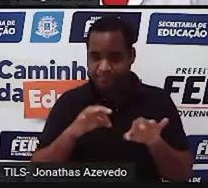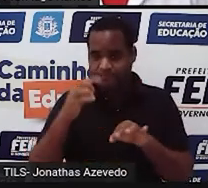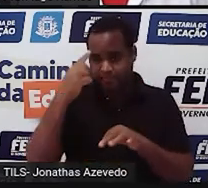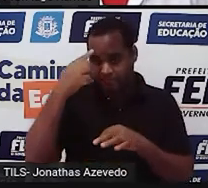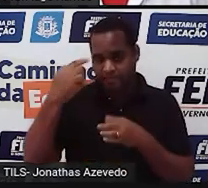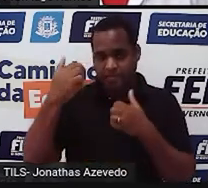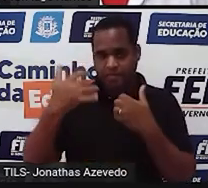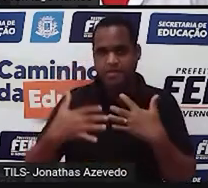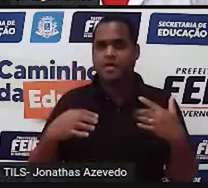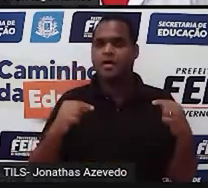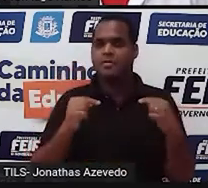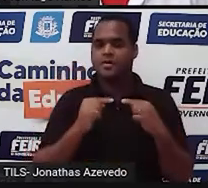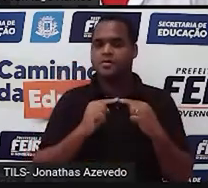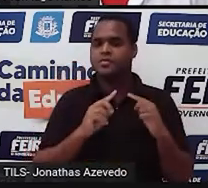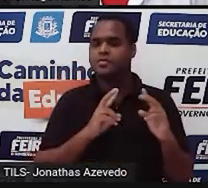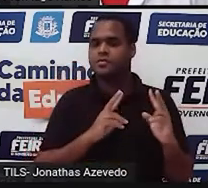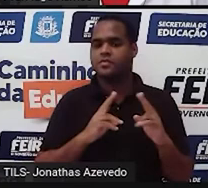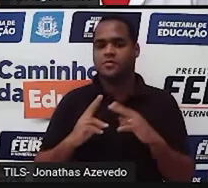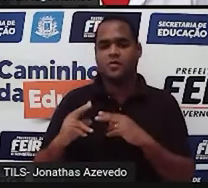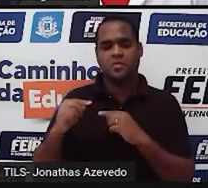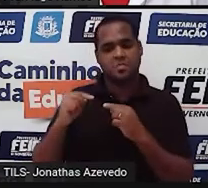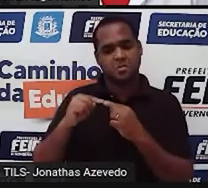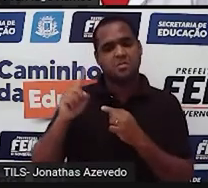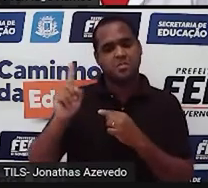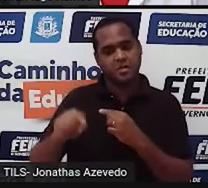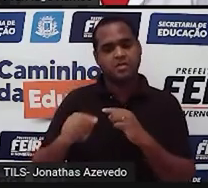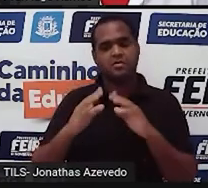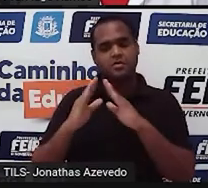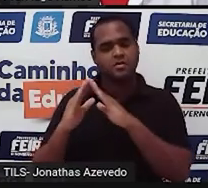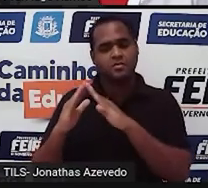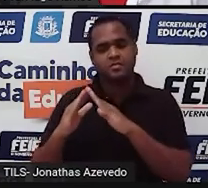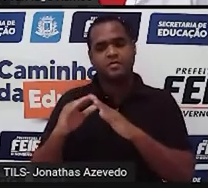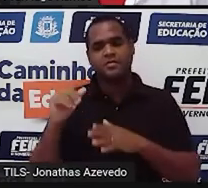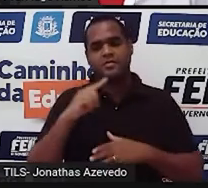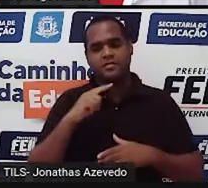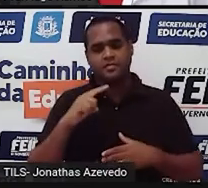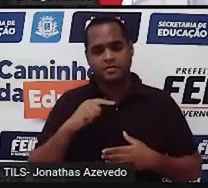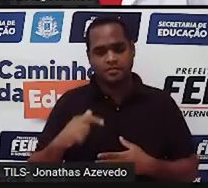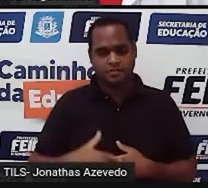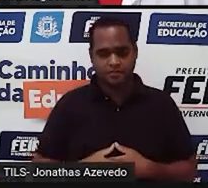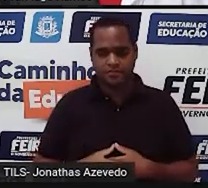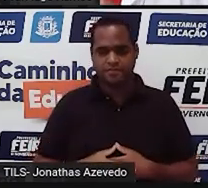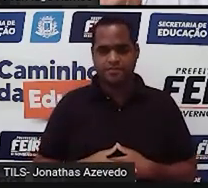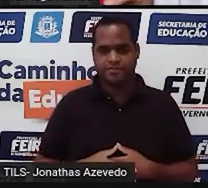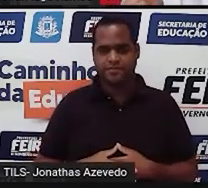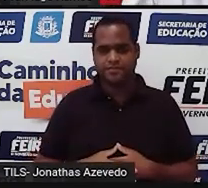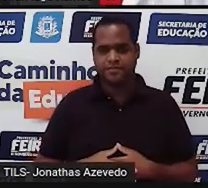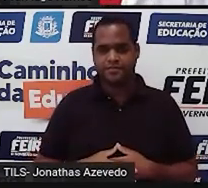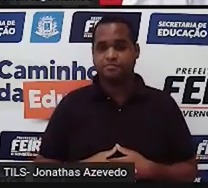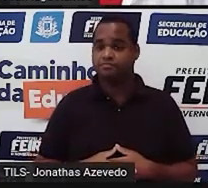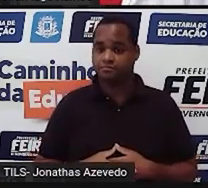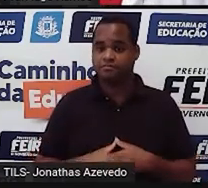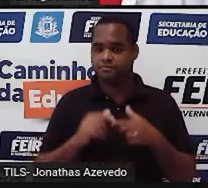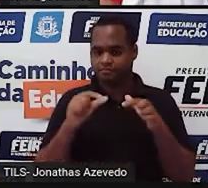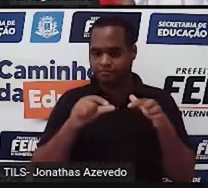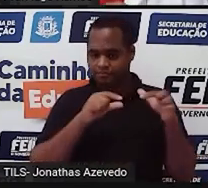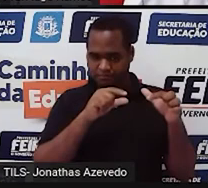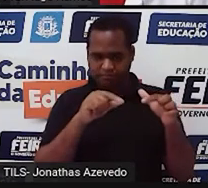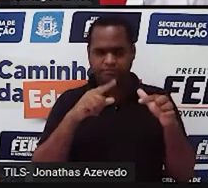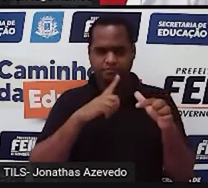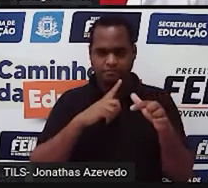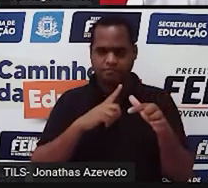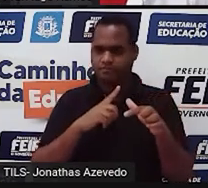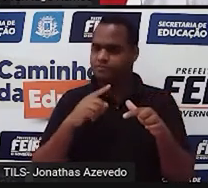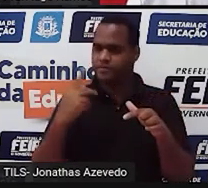que fica mesma distância de cada uma dessas casas Como assim é em algum lugar ou vai ser